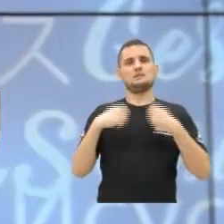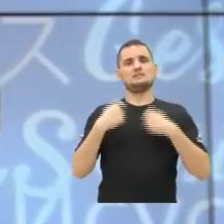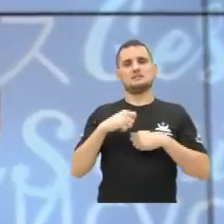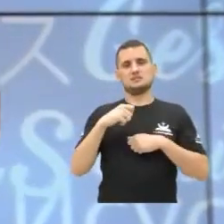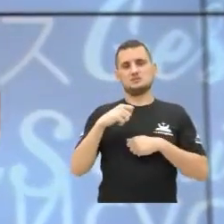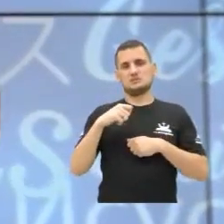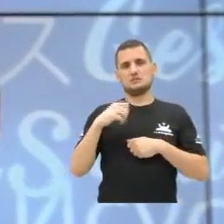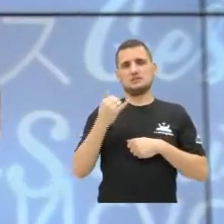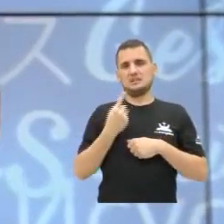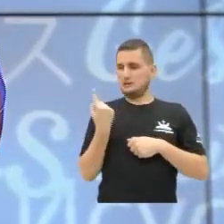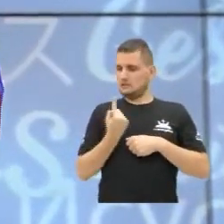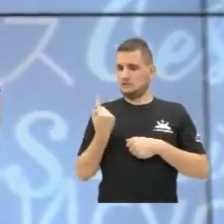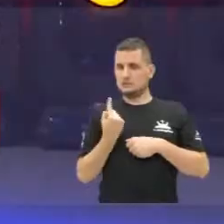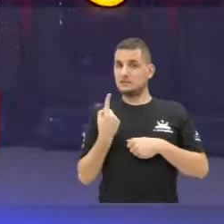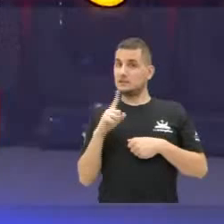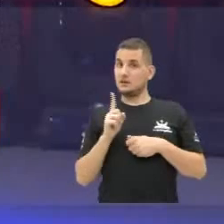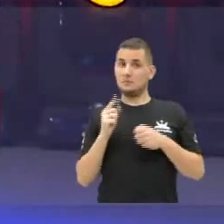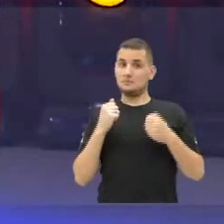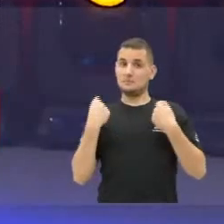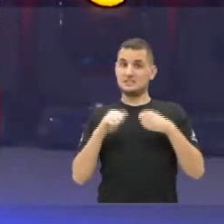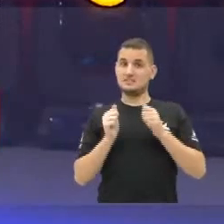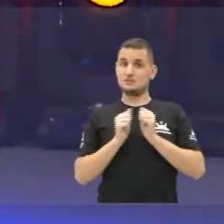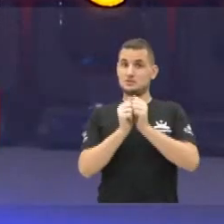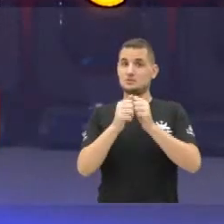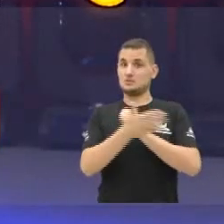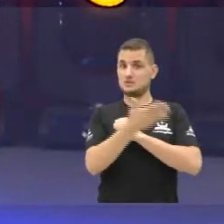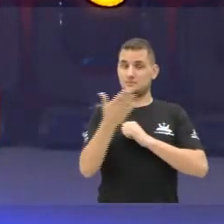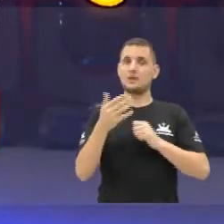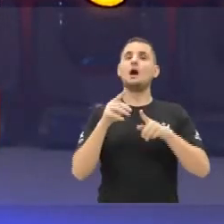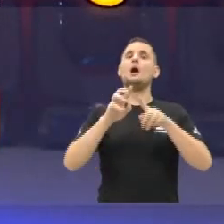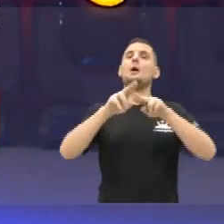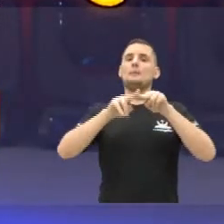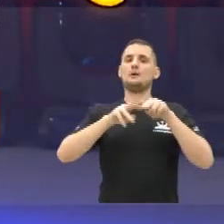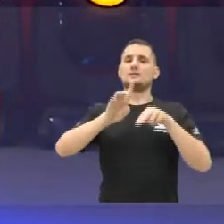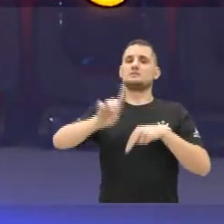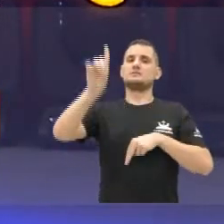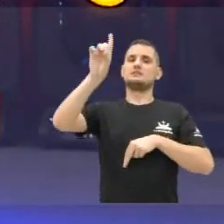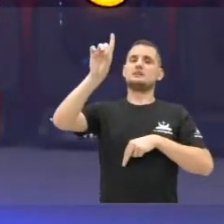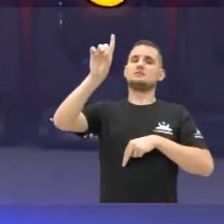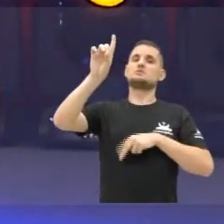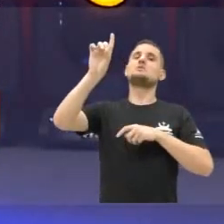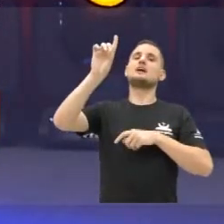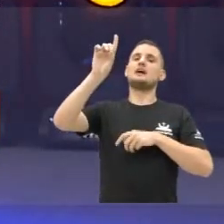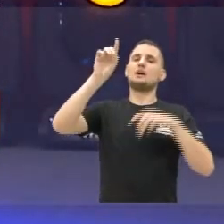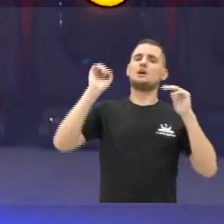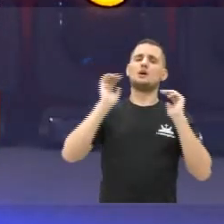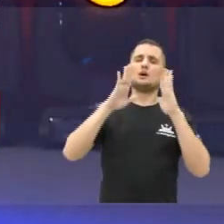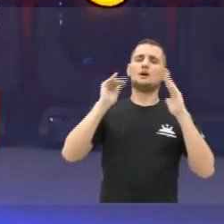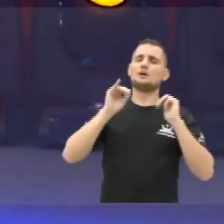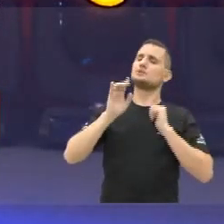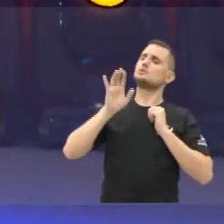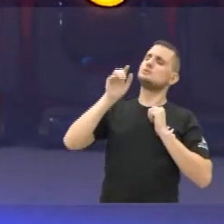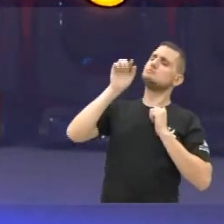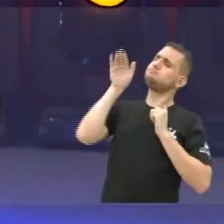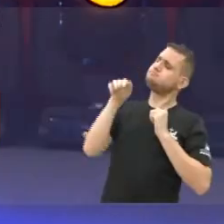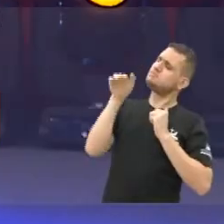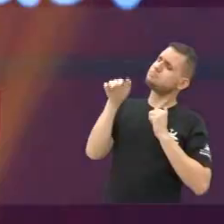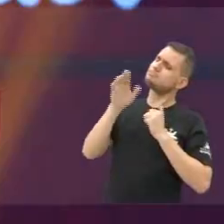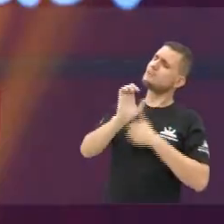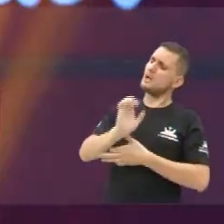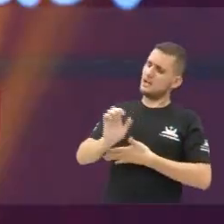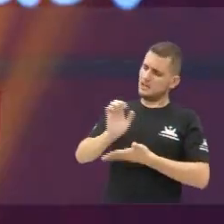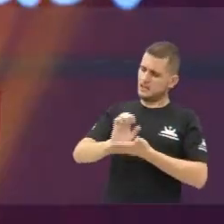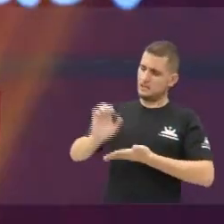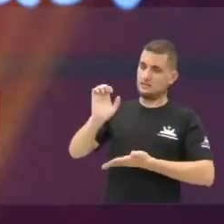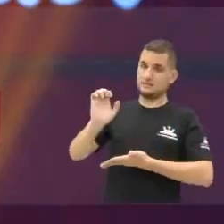é imediato. Por isso Deus, novamente através do anjo, vai chamar Elias.